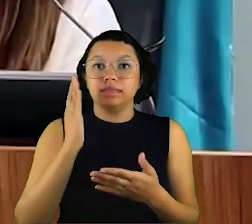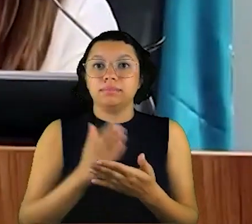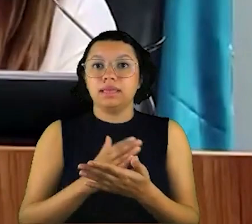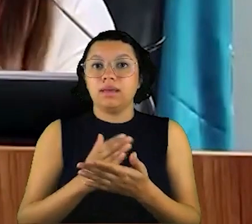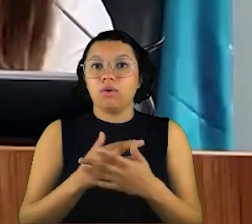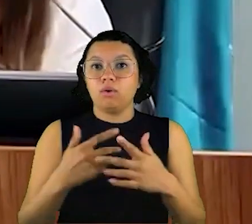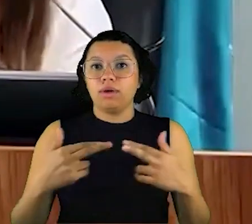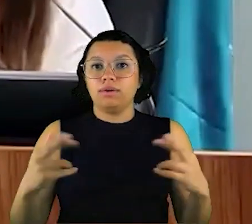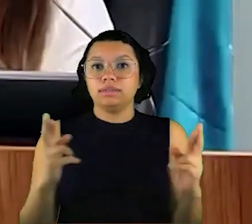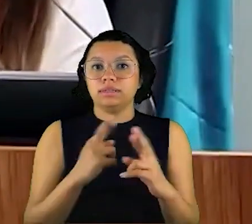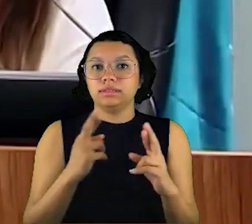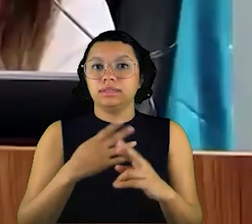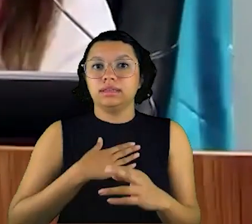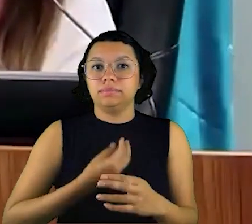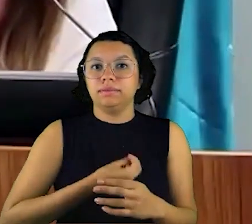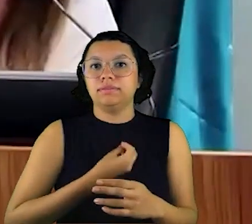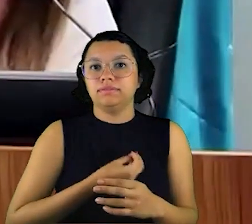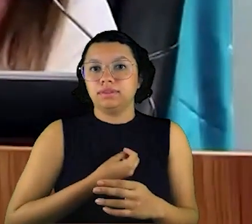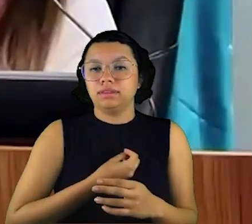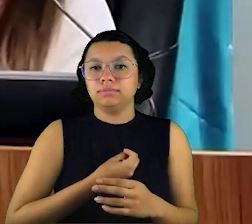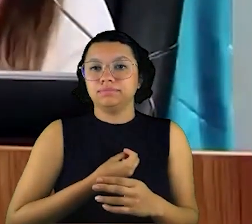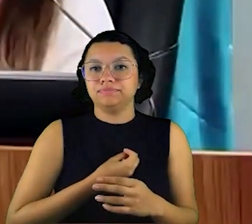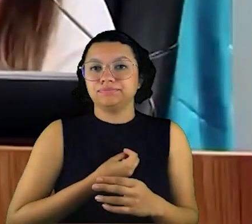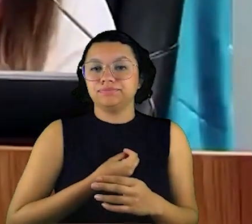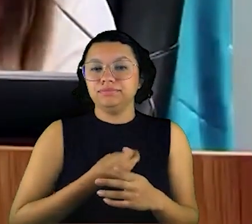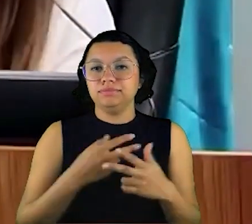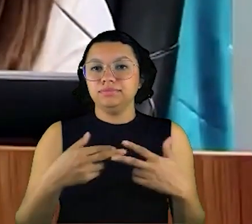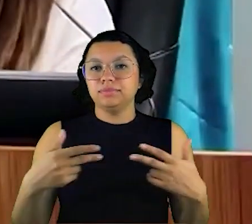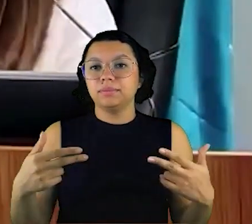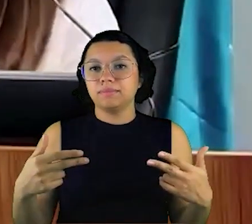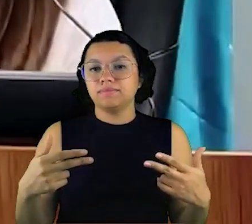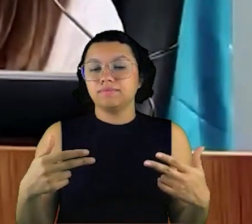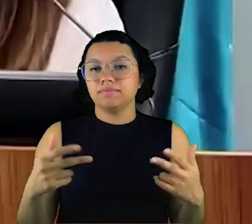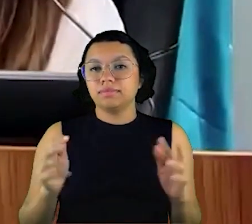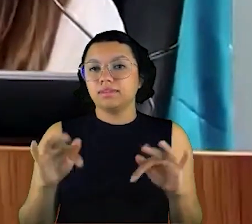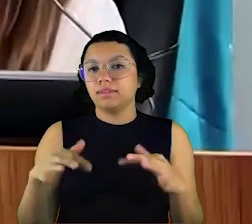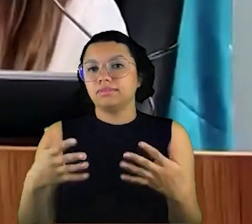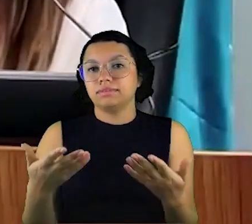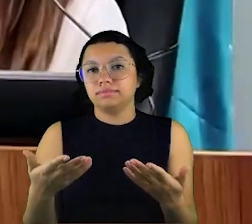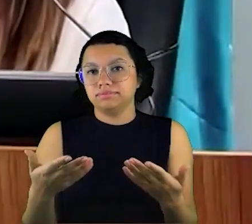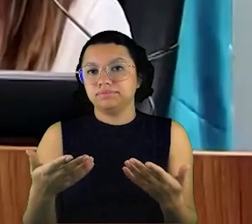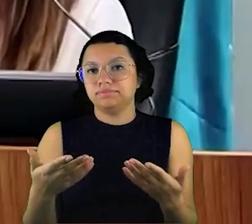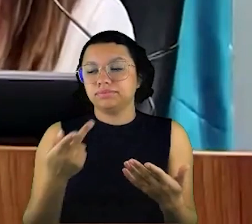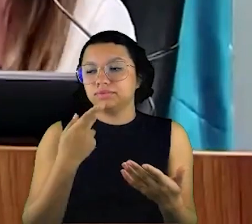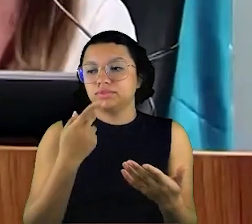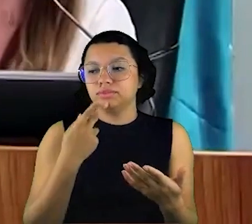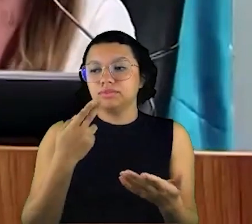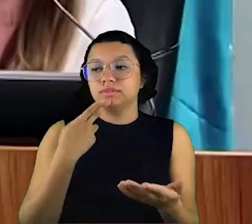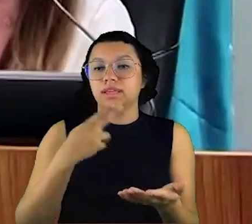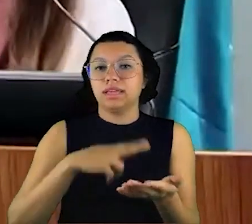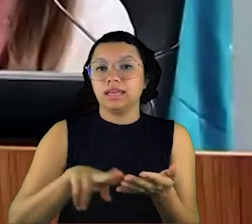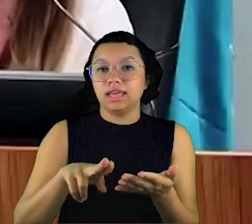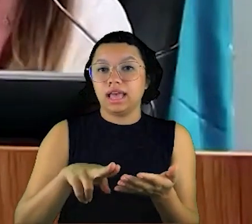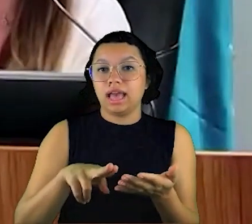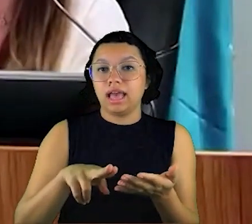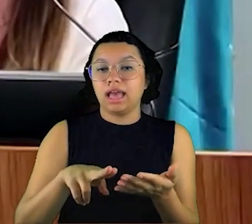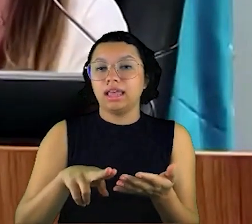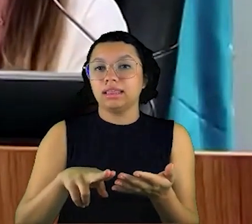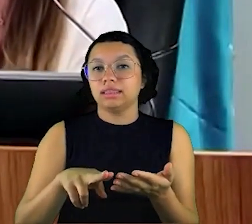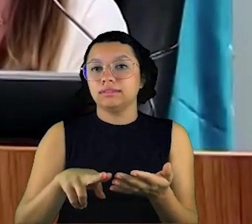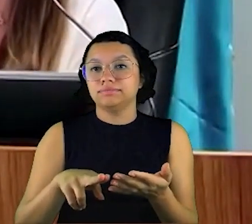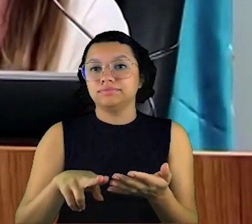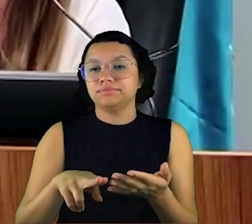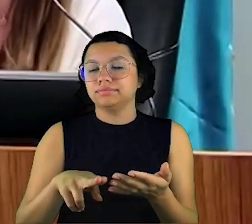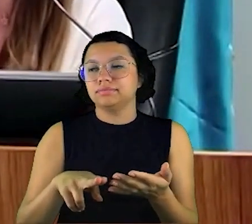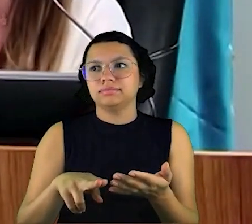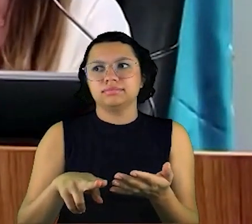coisa a respeito da minha vida, de não sei o quê, de não sei o que lá? E as coisas, enfim, Não, mas eu vou te falar também, carta, ofício, gente,